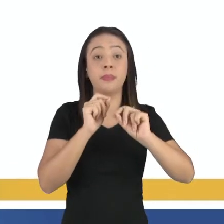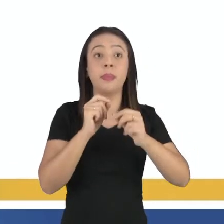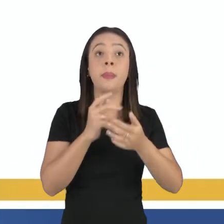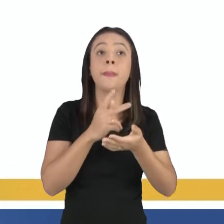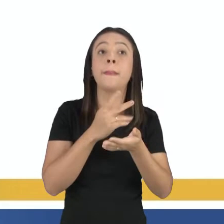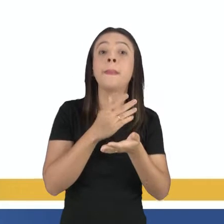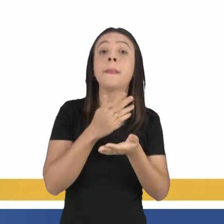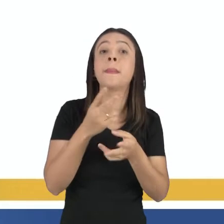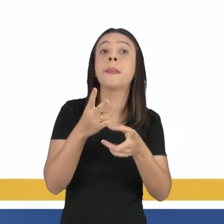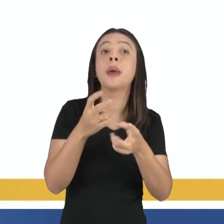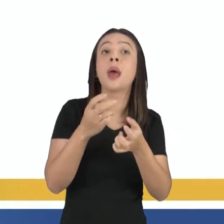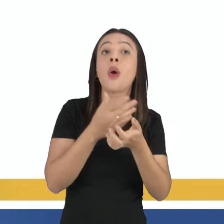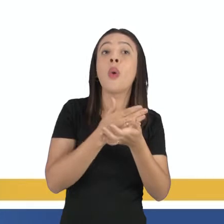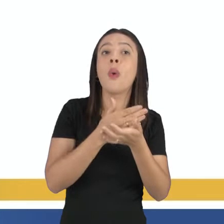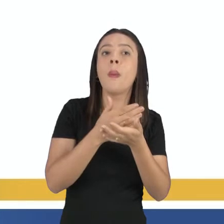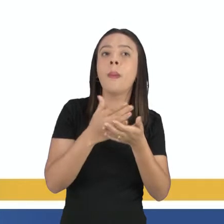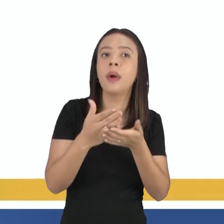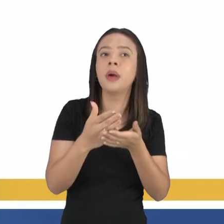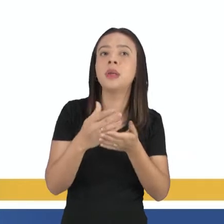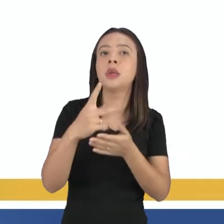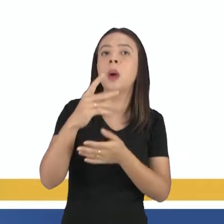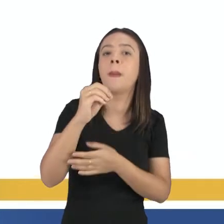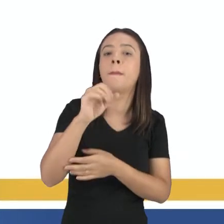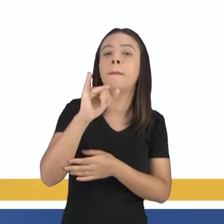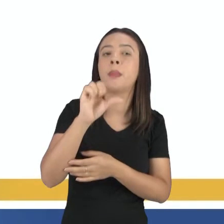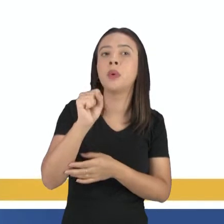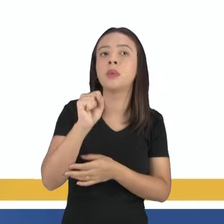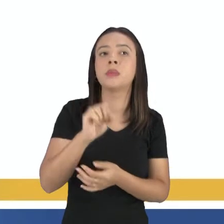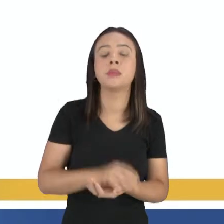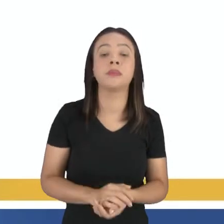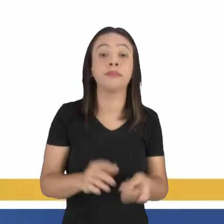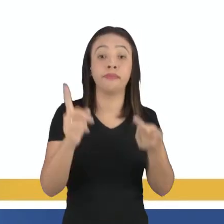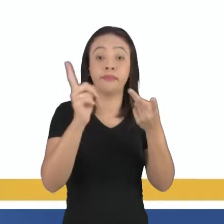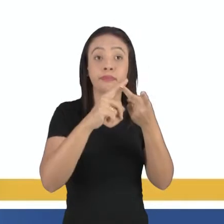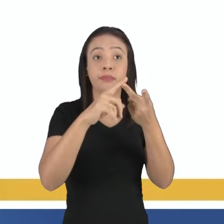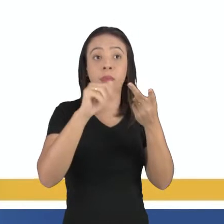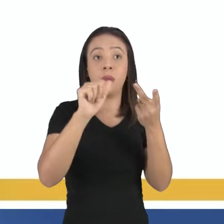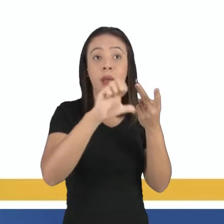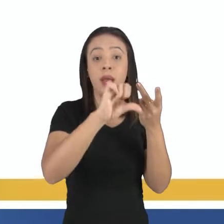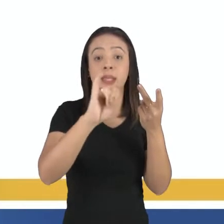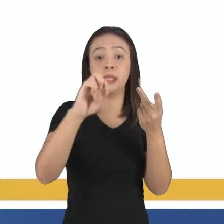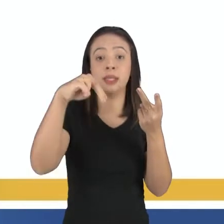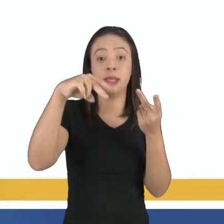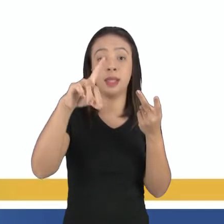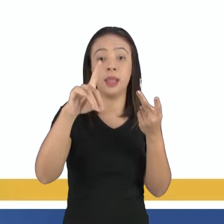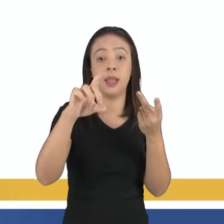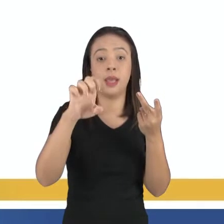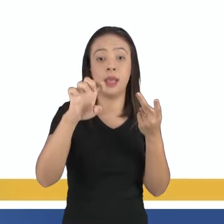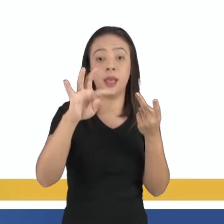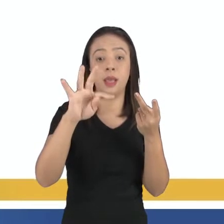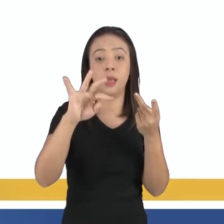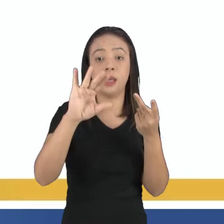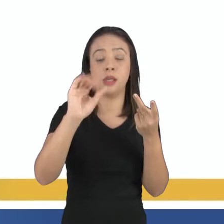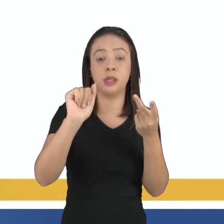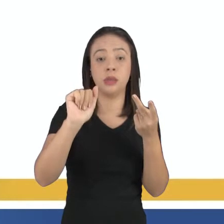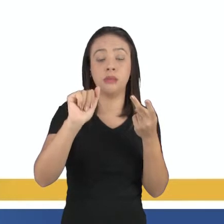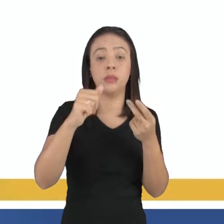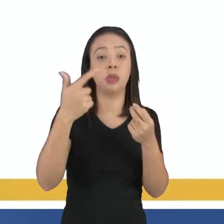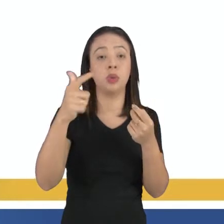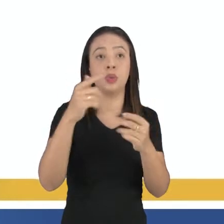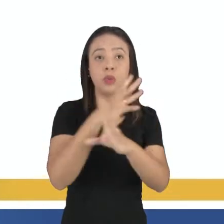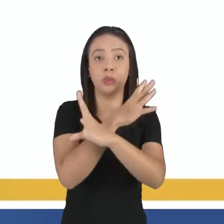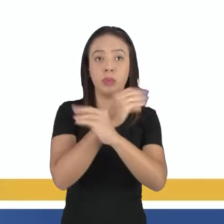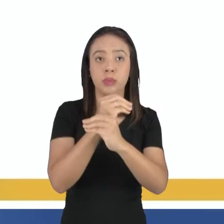né? E a assindética, elas são orações coordenadas que não são introduzidas por conjunções. Tudo passa, vírgula. Tudo